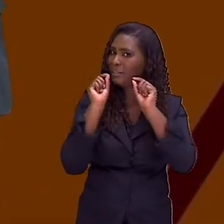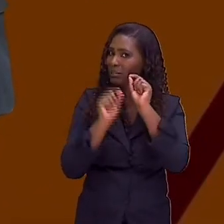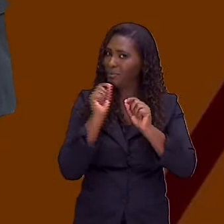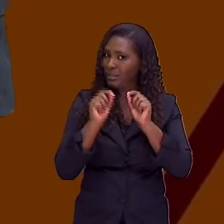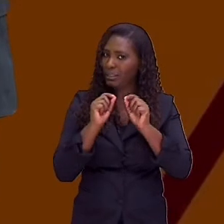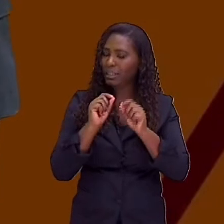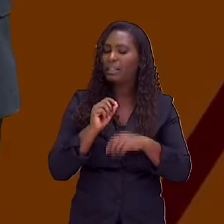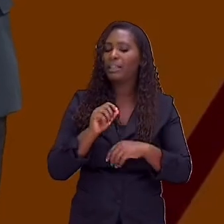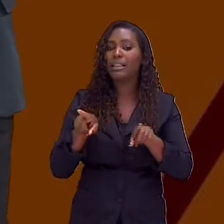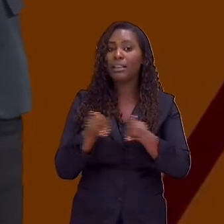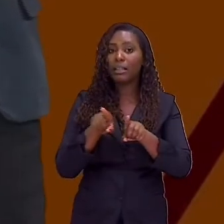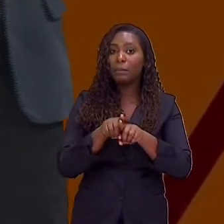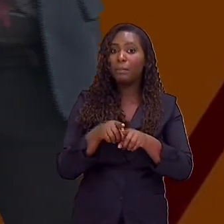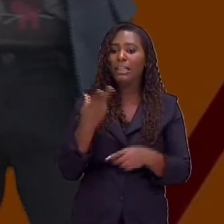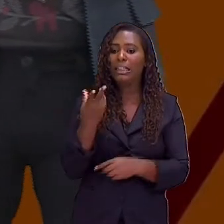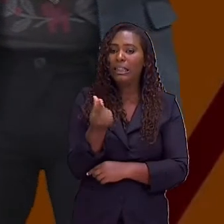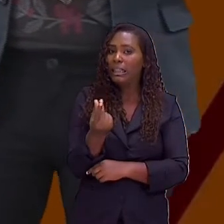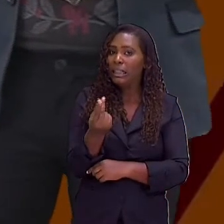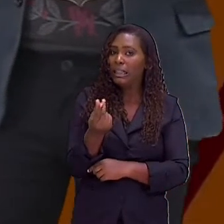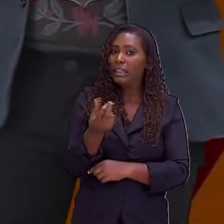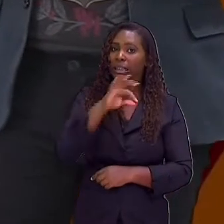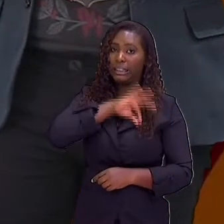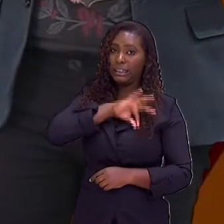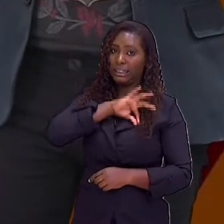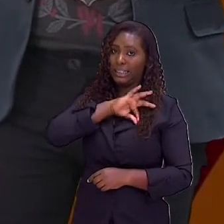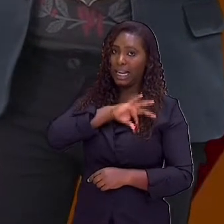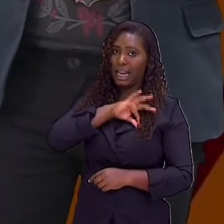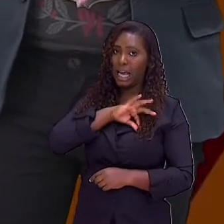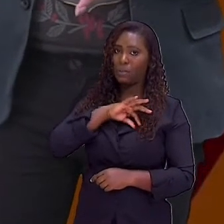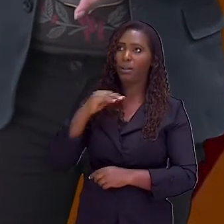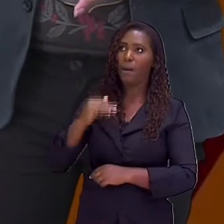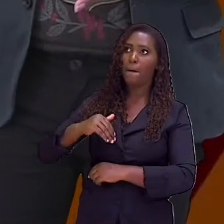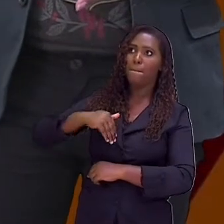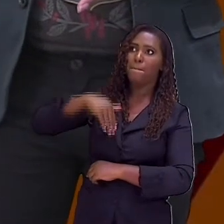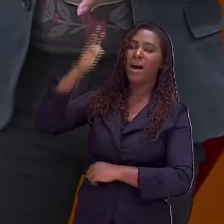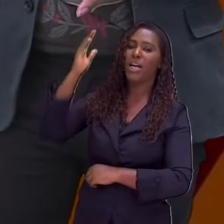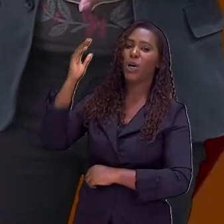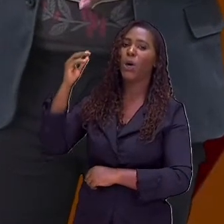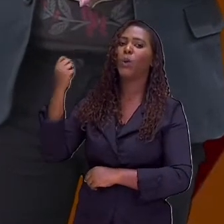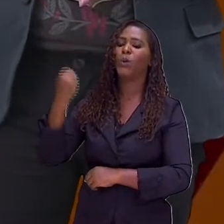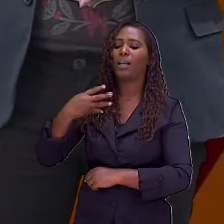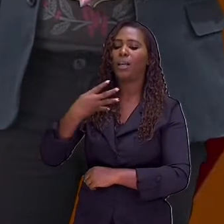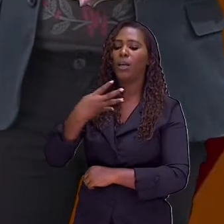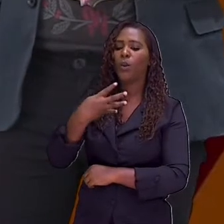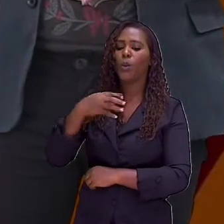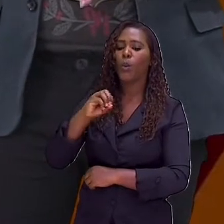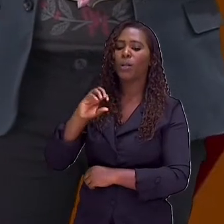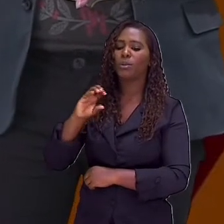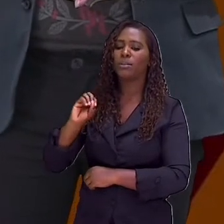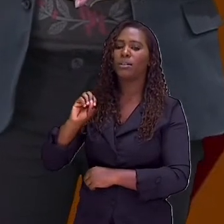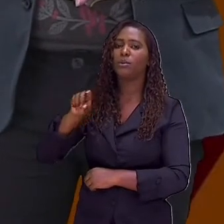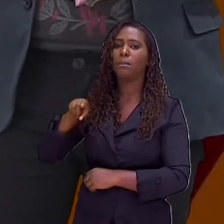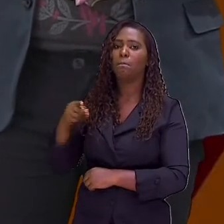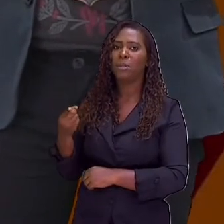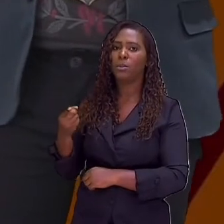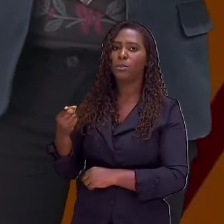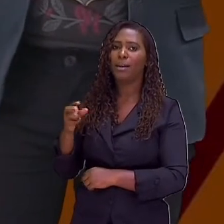senadores deviam ter uma renda superior a 400 mil